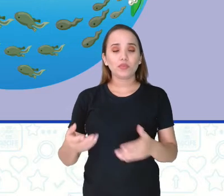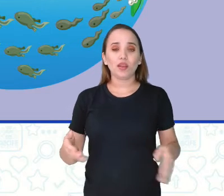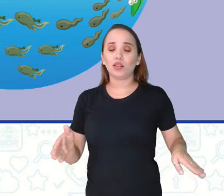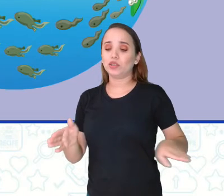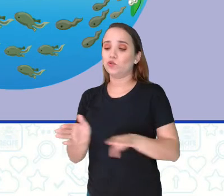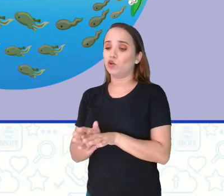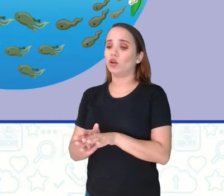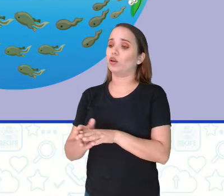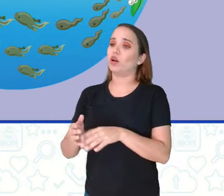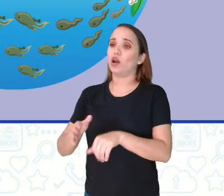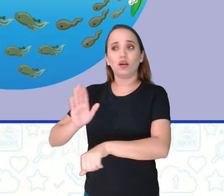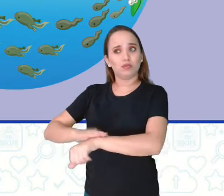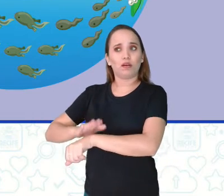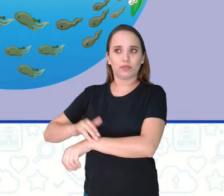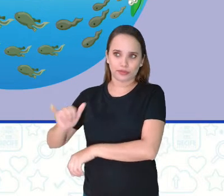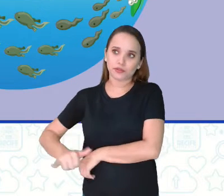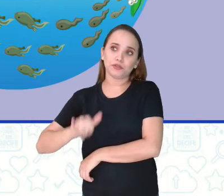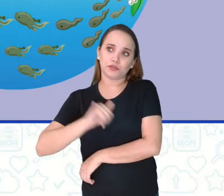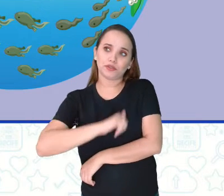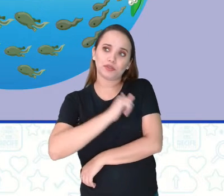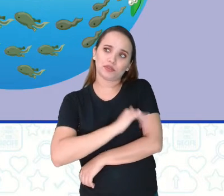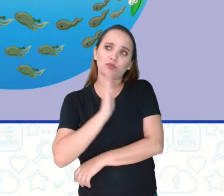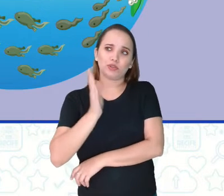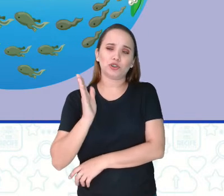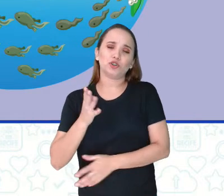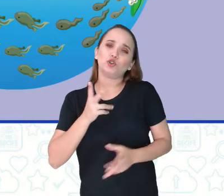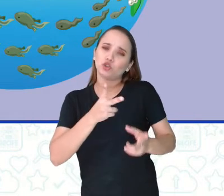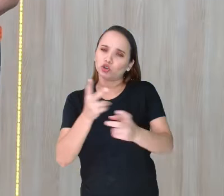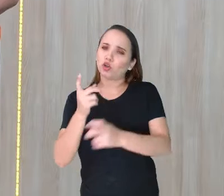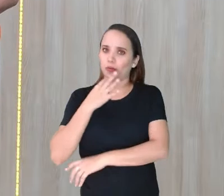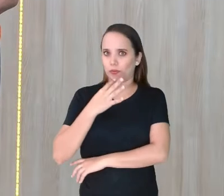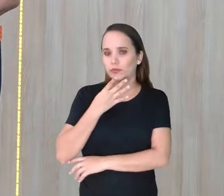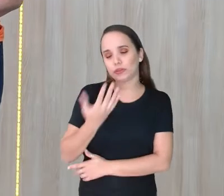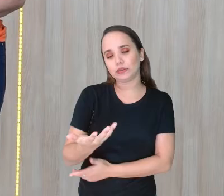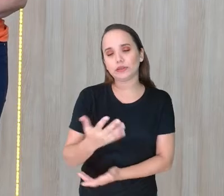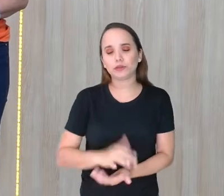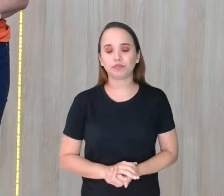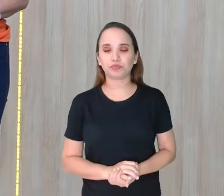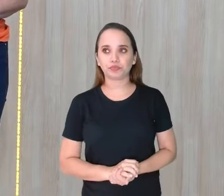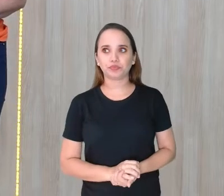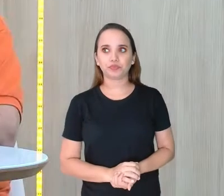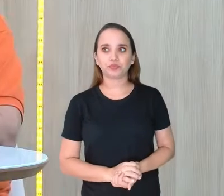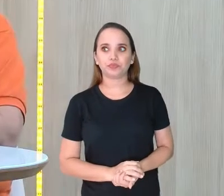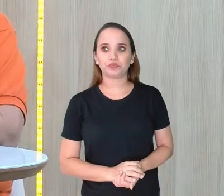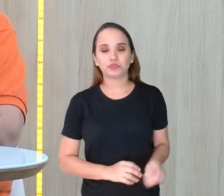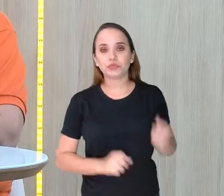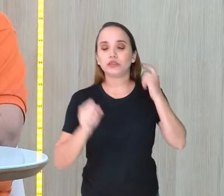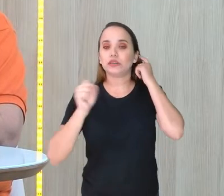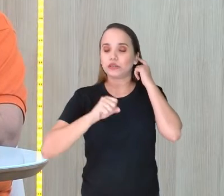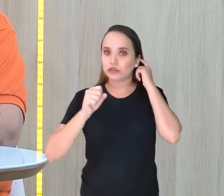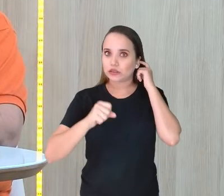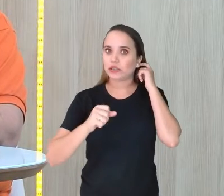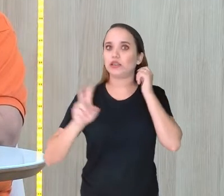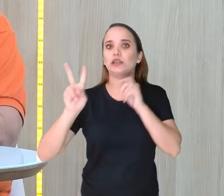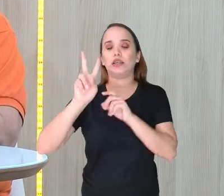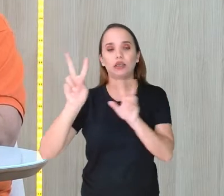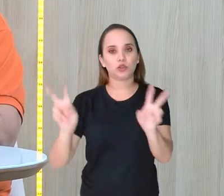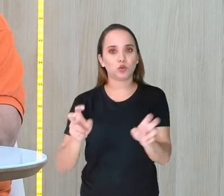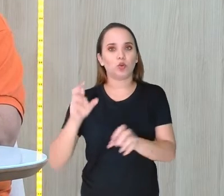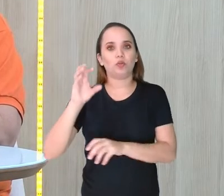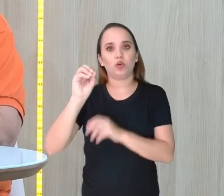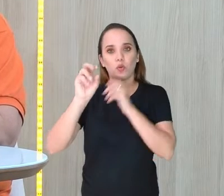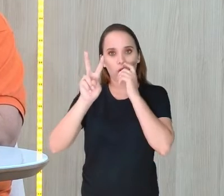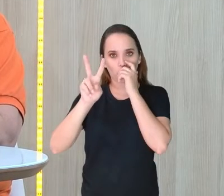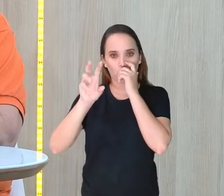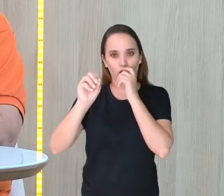ao sapo que nós vemos que a senhora estava falando, não é, professora? A questão aí, né, a primeira parte de ovos, que seria